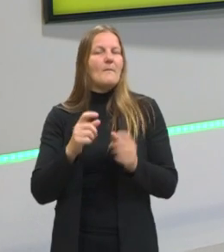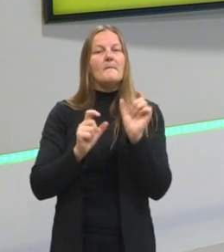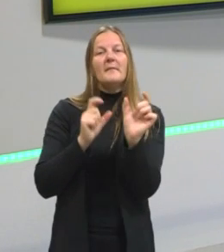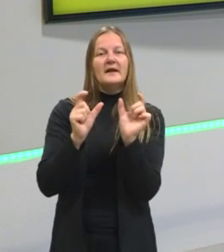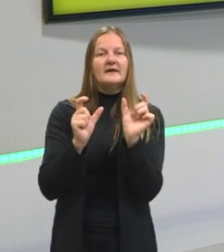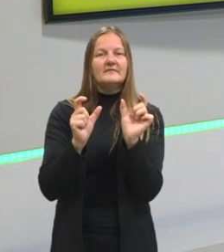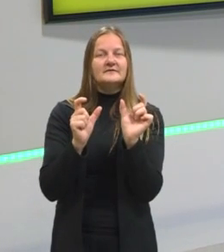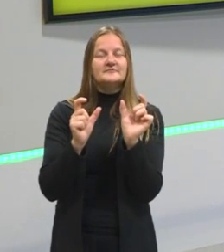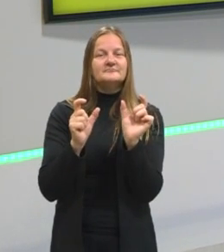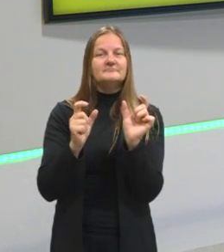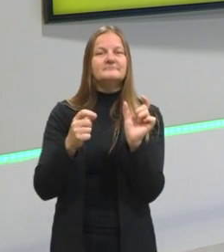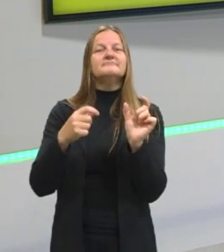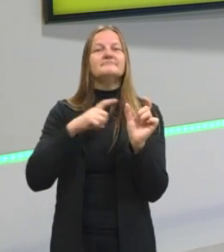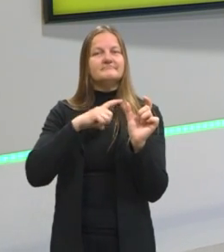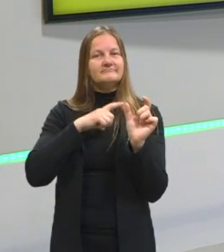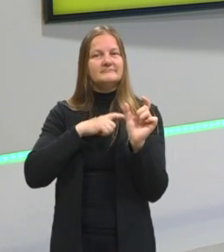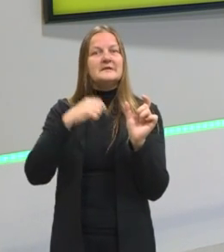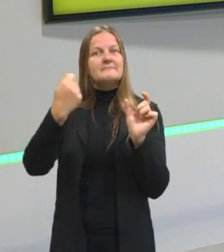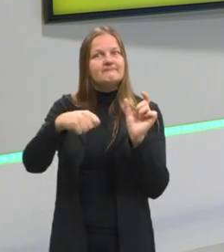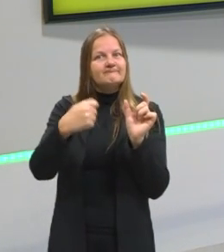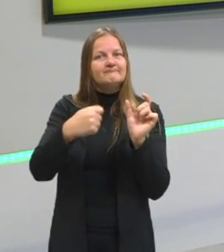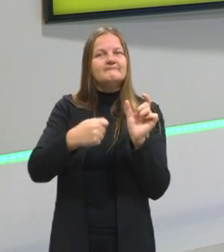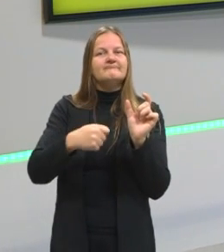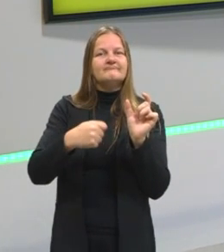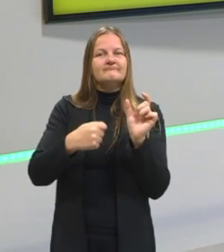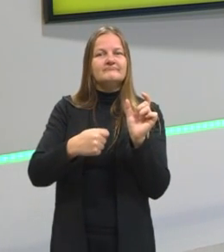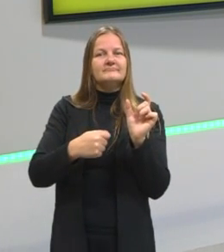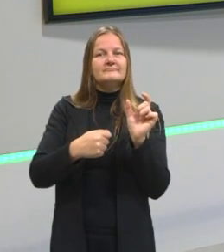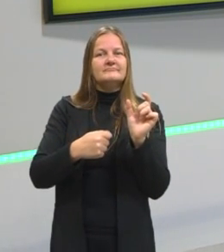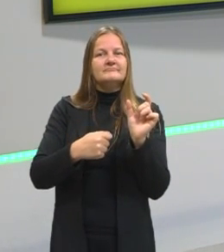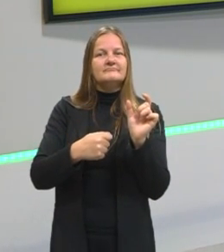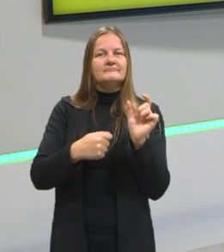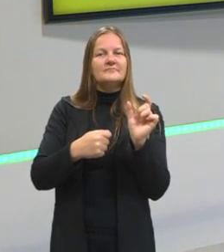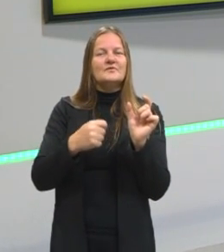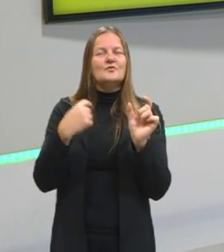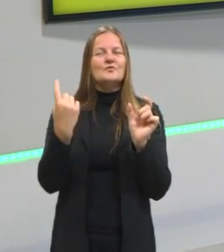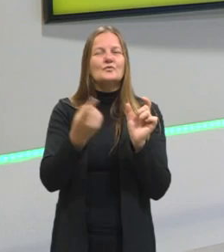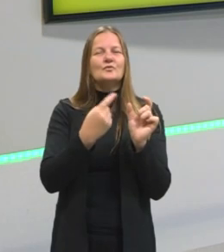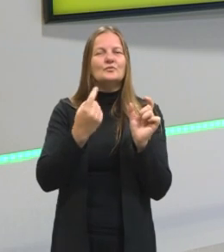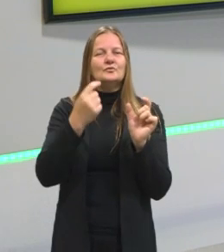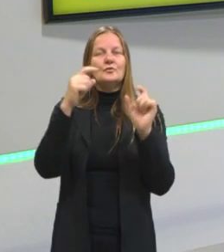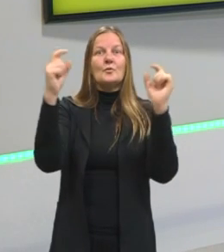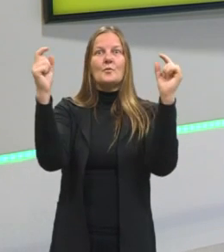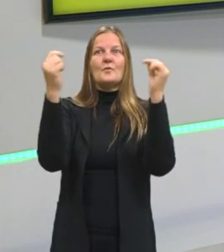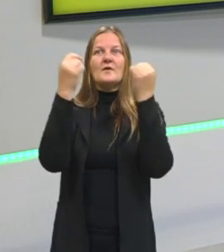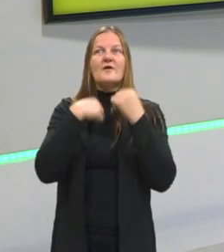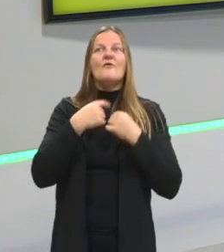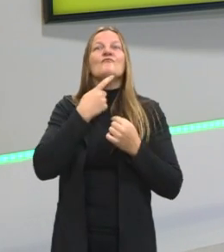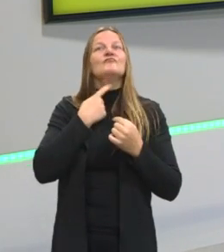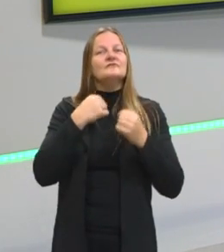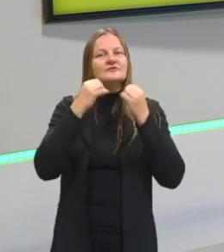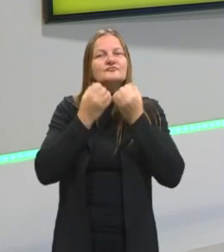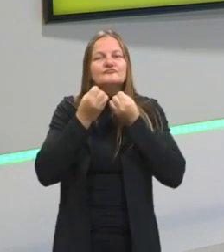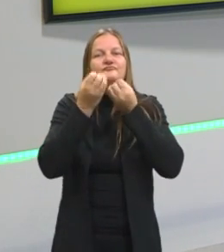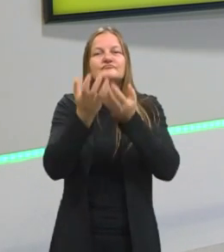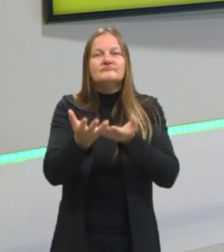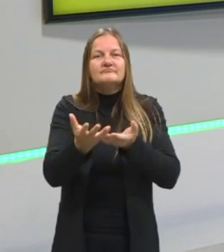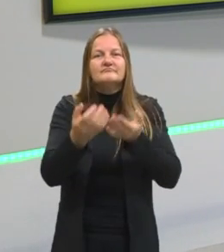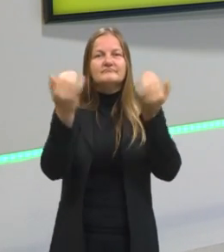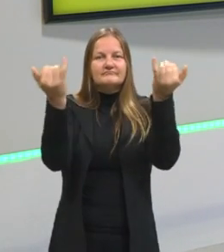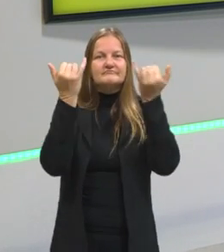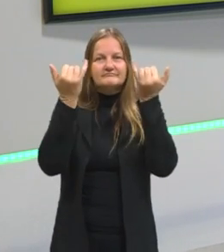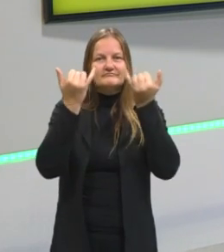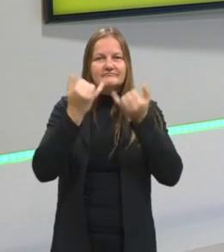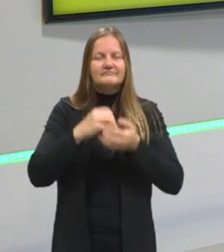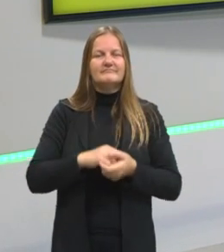palavras que são necessárias para compor aquele enunciado que eu preciso. E eu